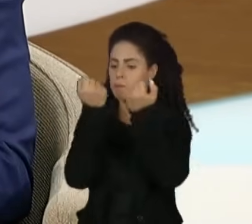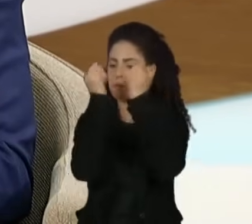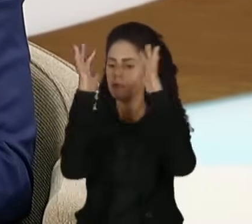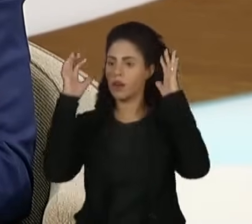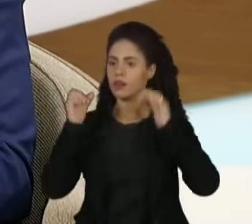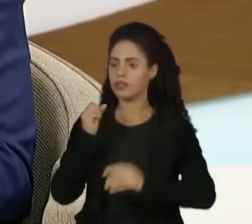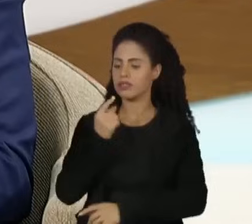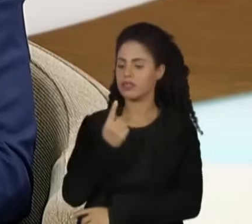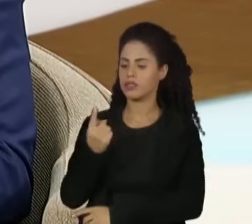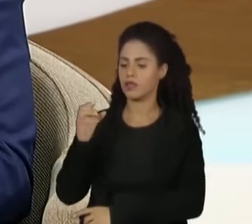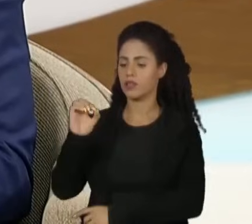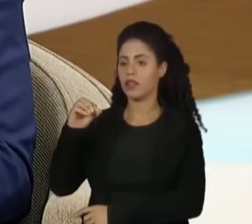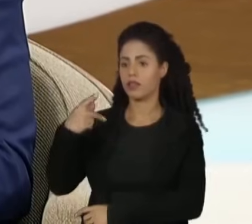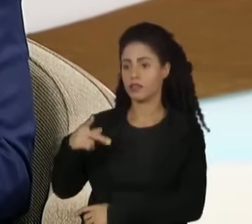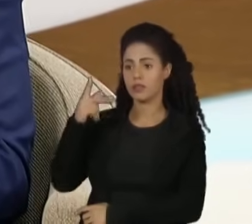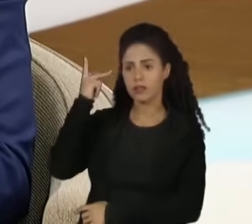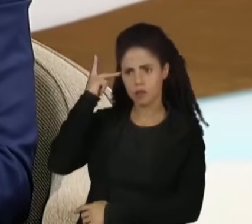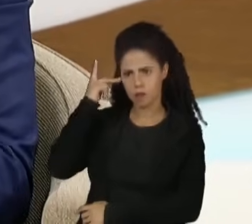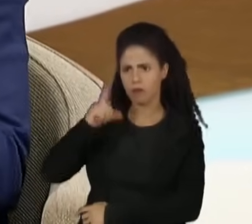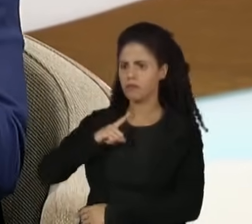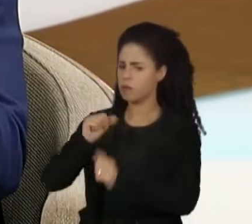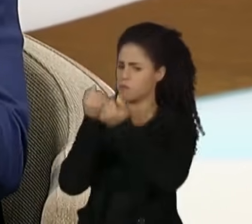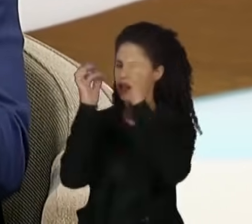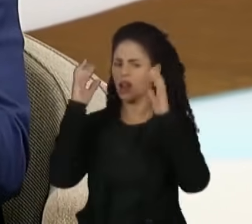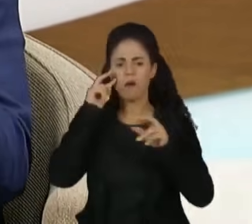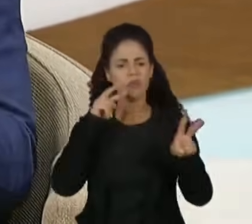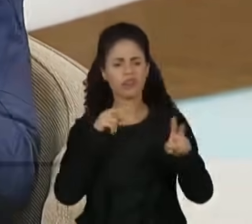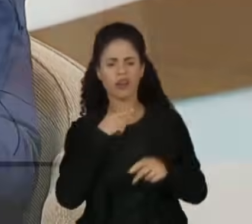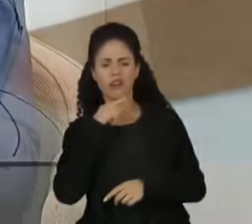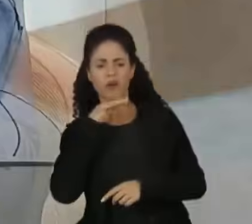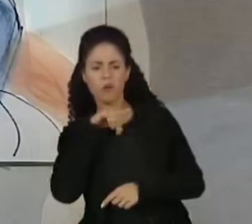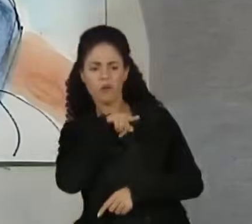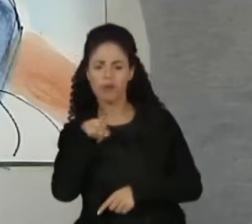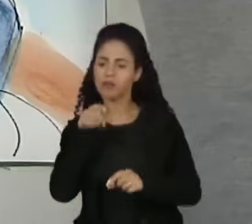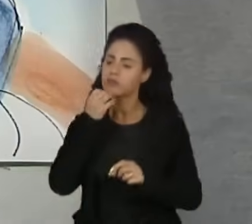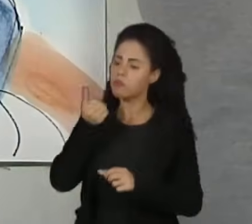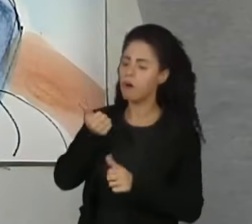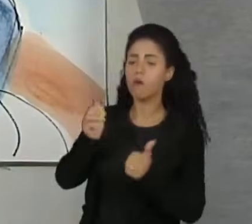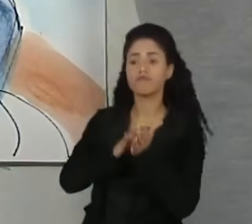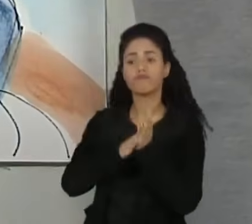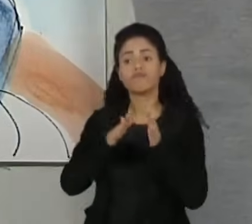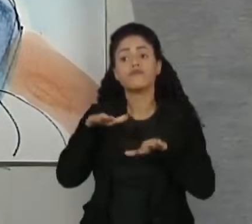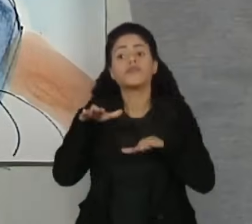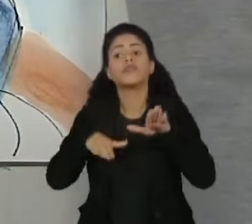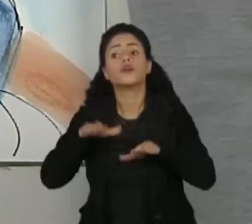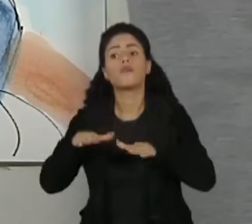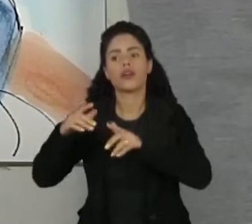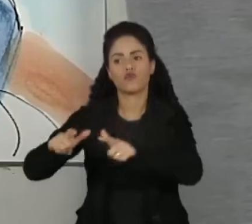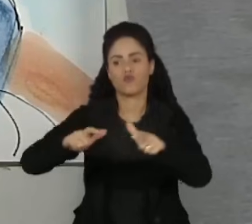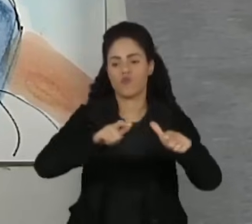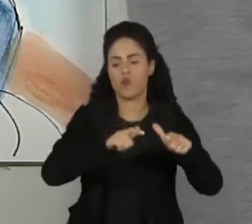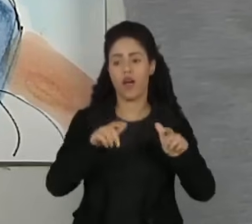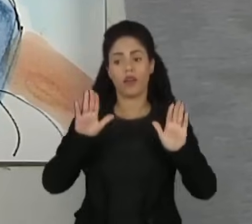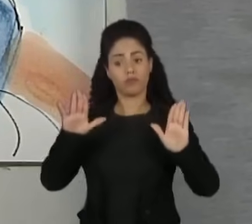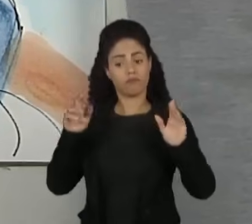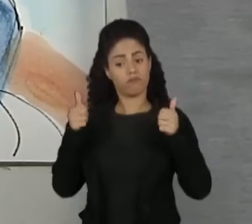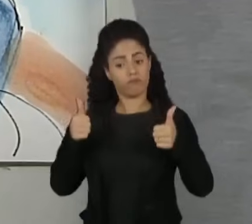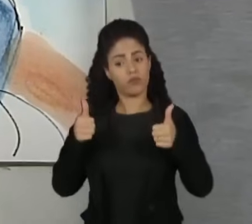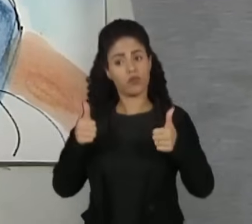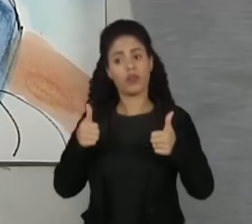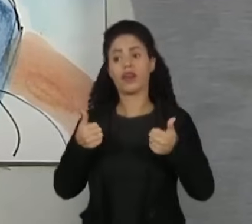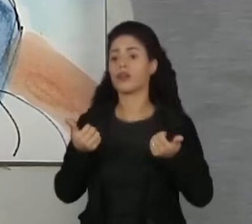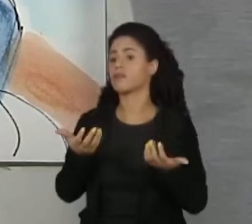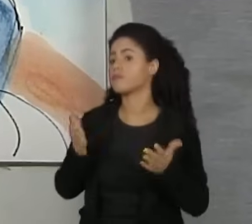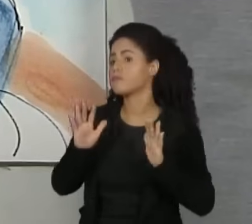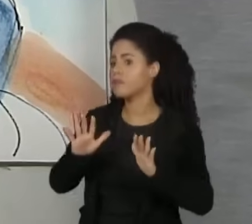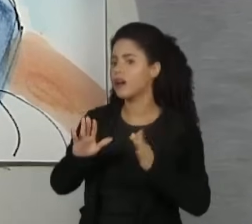mais de 110 parques na cidade de São Paulo, vários estão um lixo. Eu tenho que elogiar. Alguns nas regiões mais nobres estão de parabéns, mais